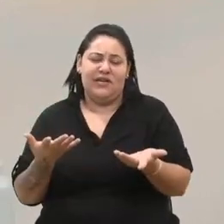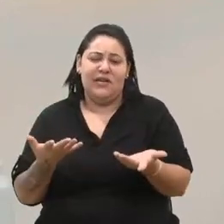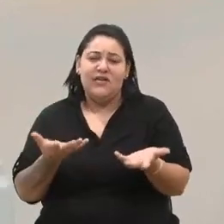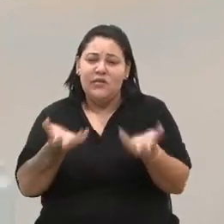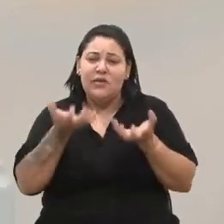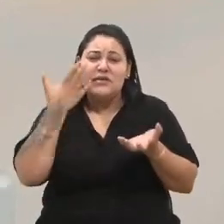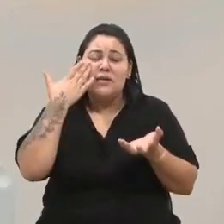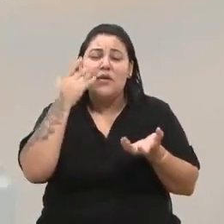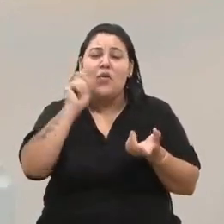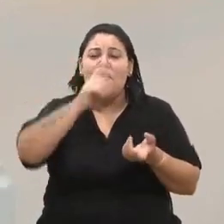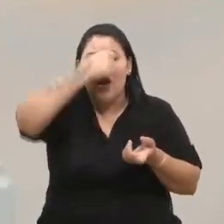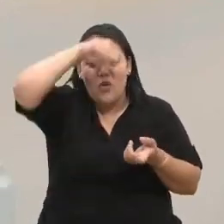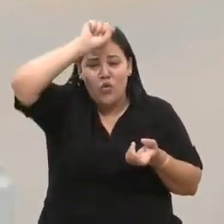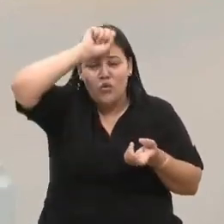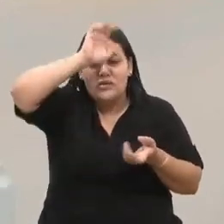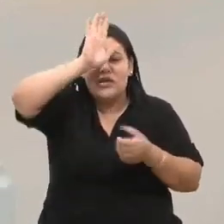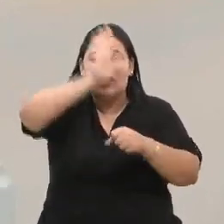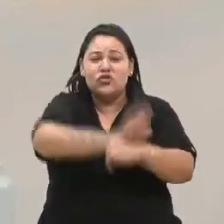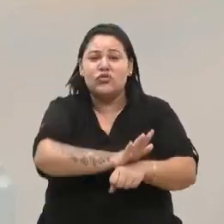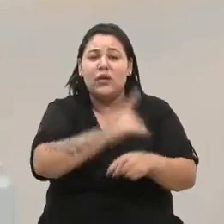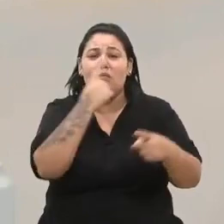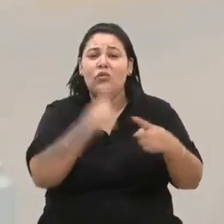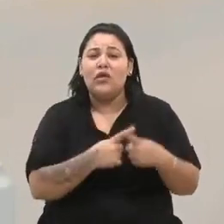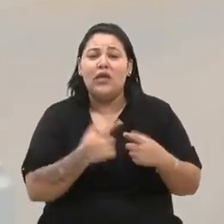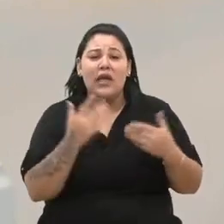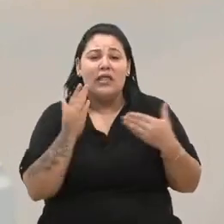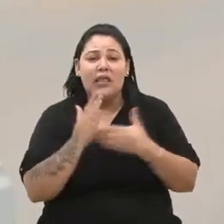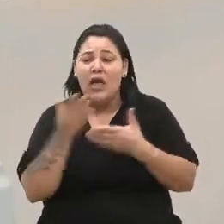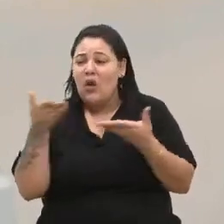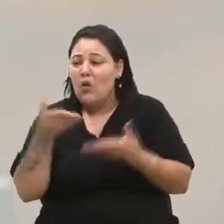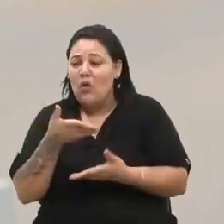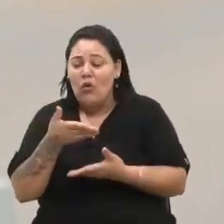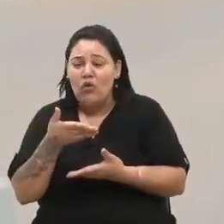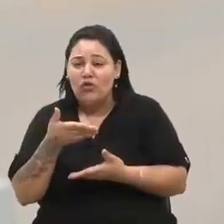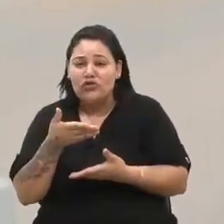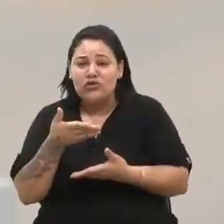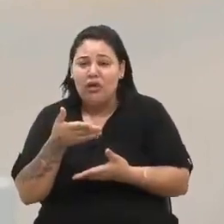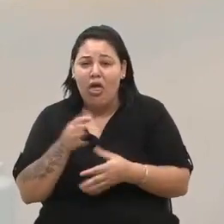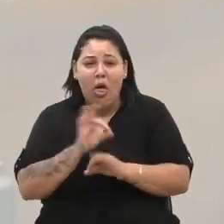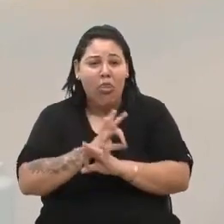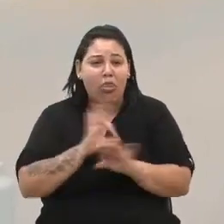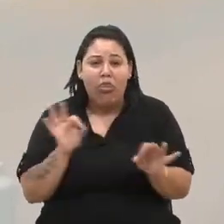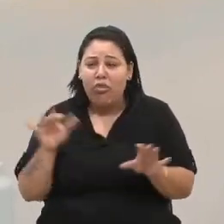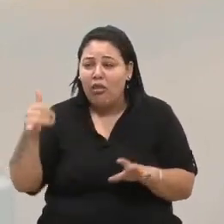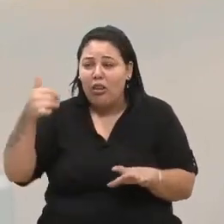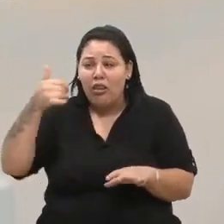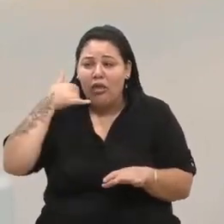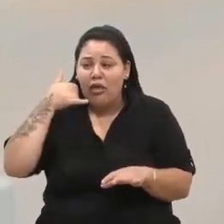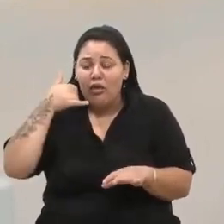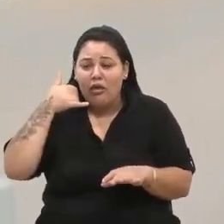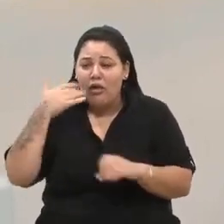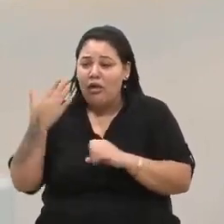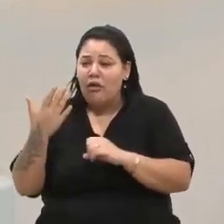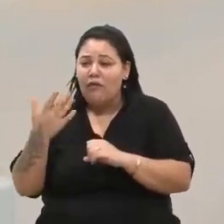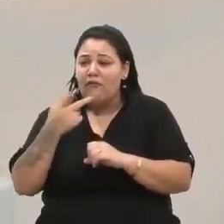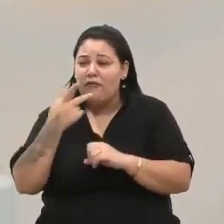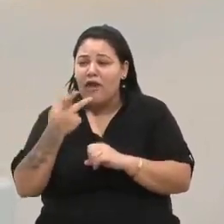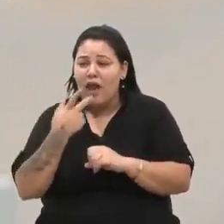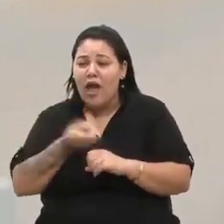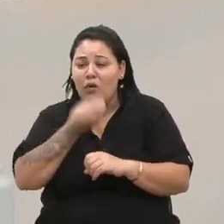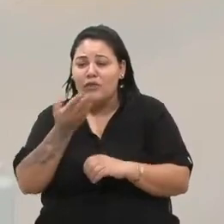Porque eu até hoje não ouvi ninguém me ligar e me dizer que foram ajudados pela universidade.